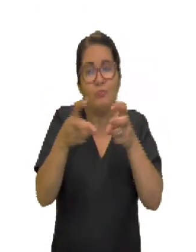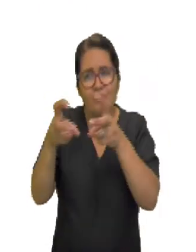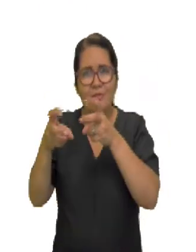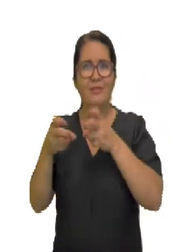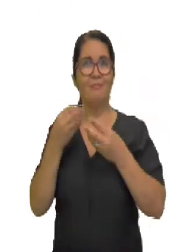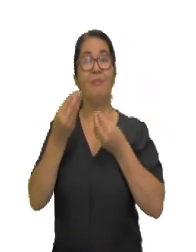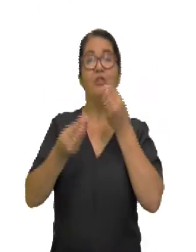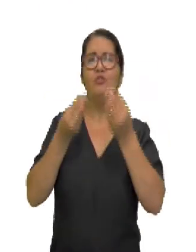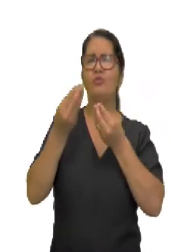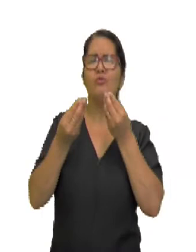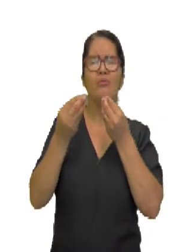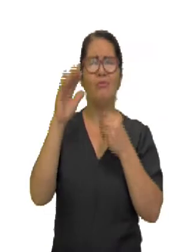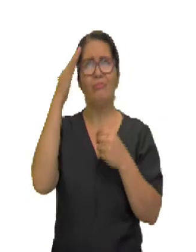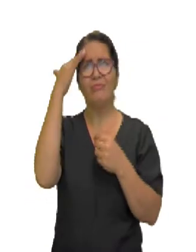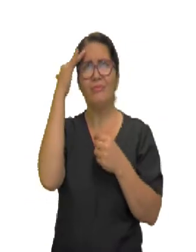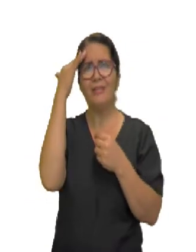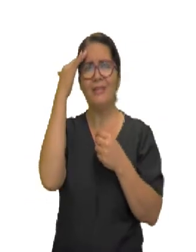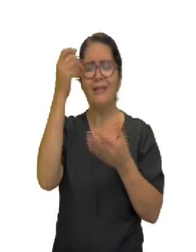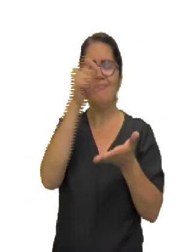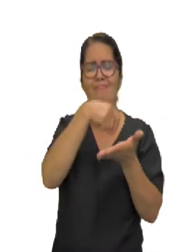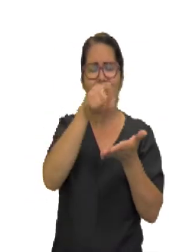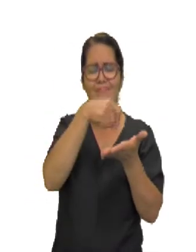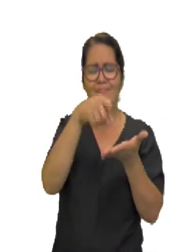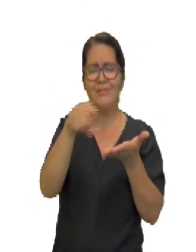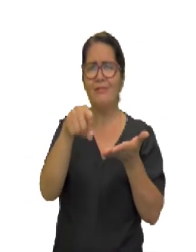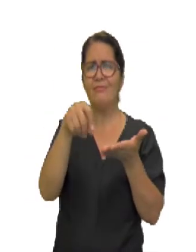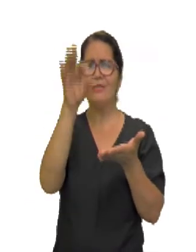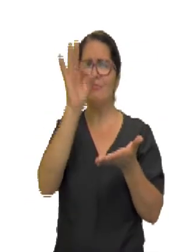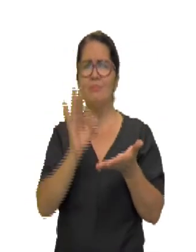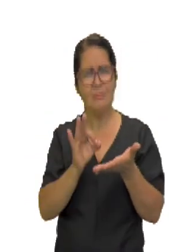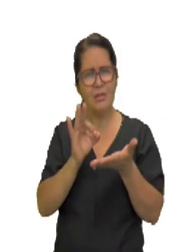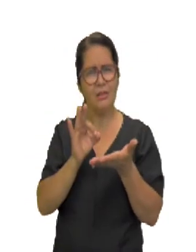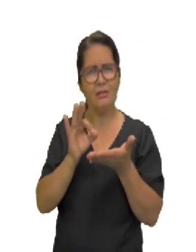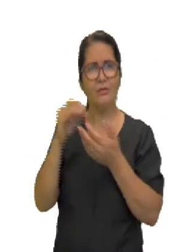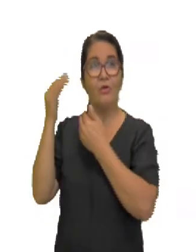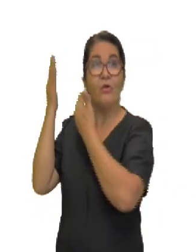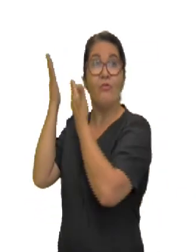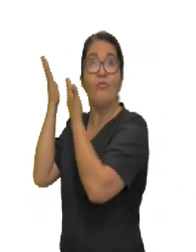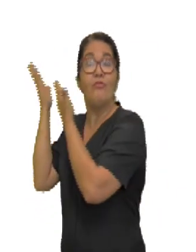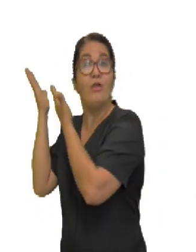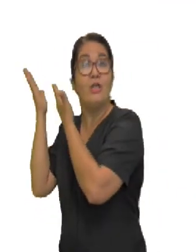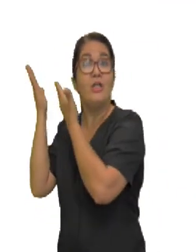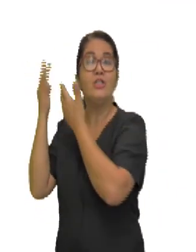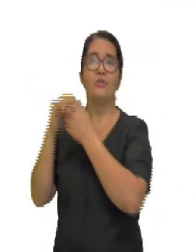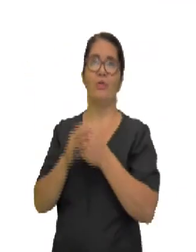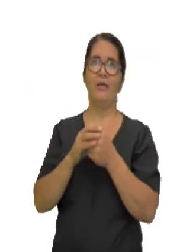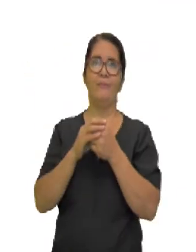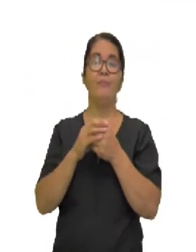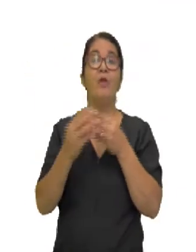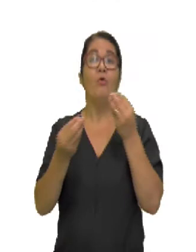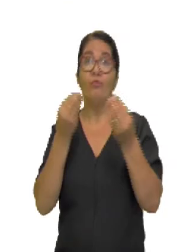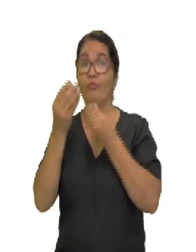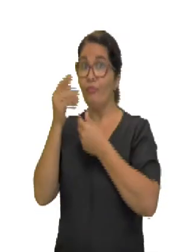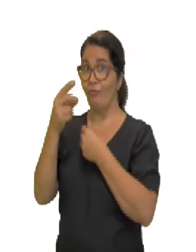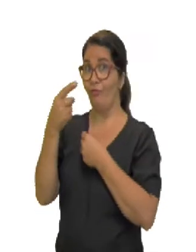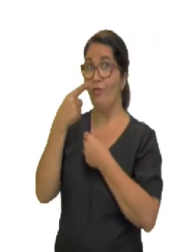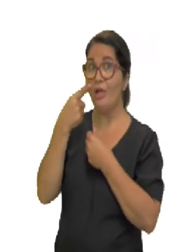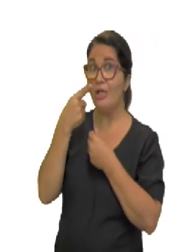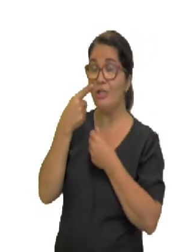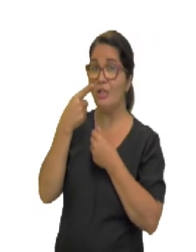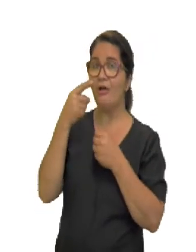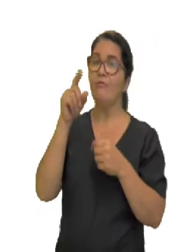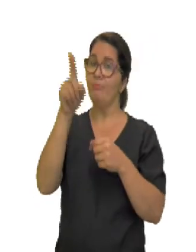teórica. Assinale a alternativa em que o adjetivo está no grau comparativo.